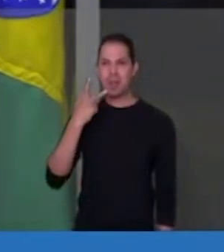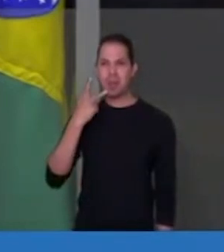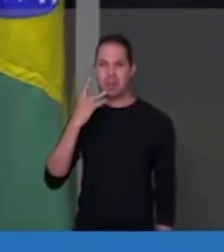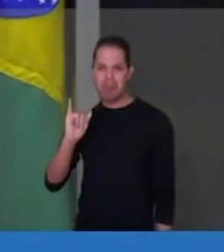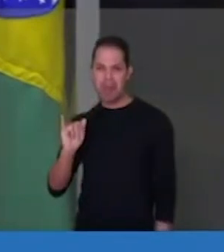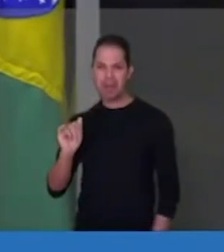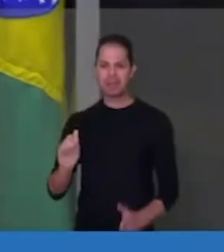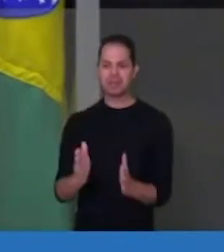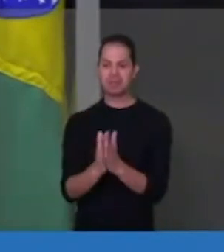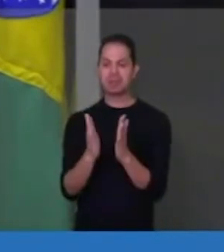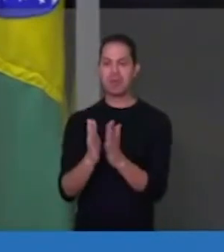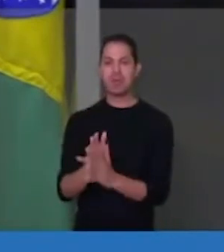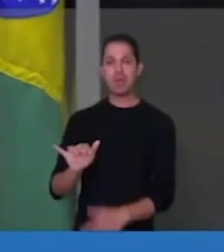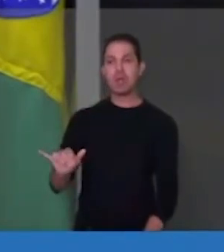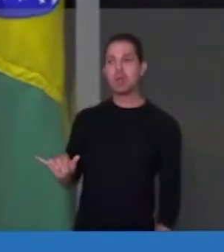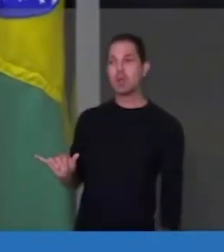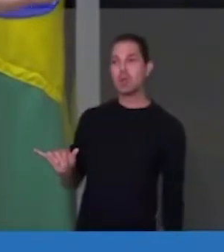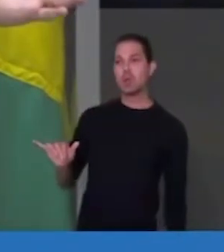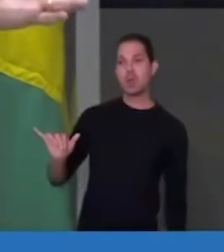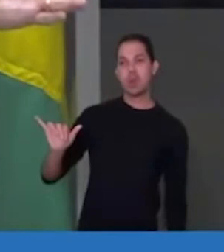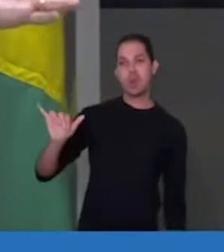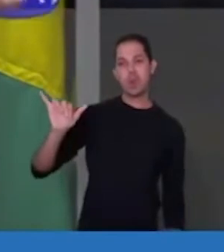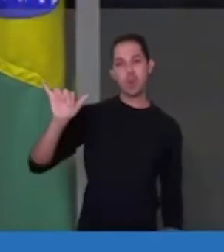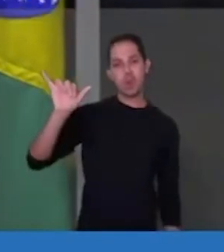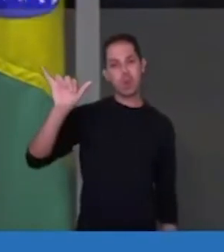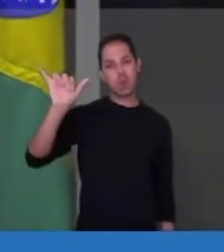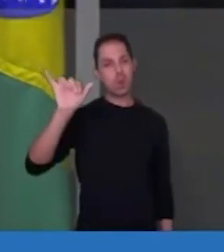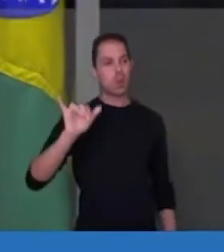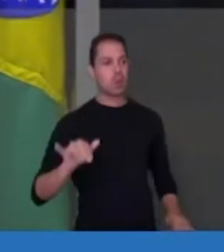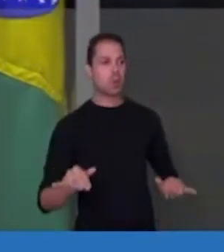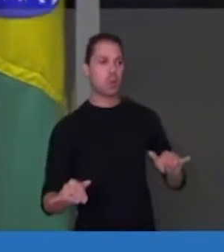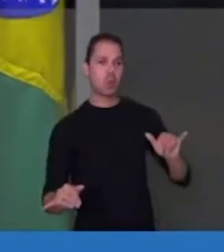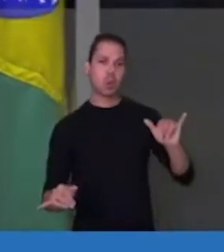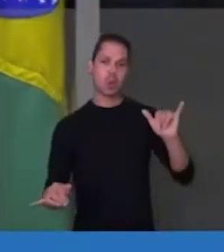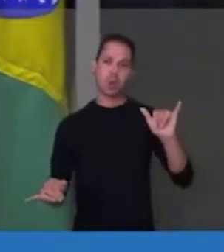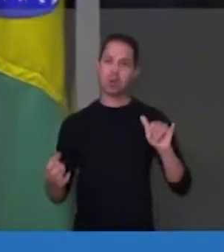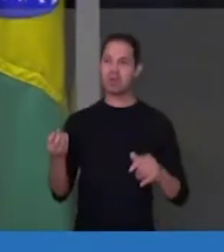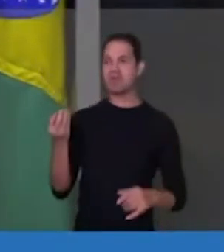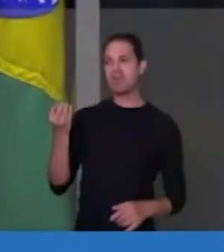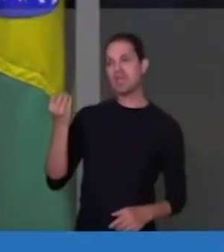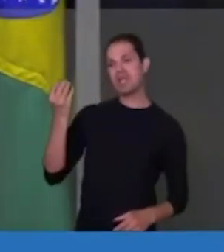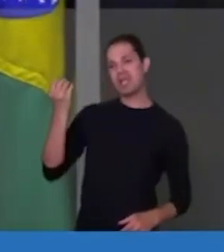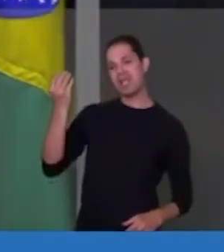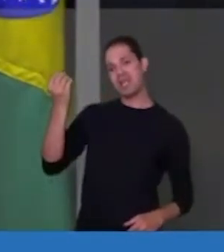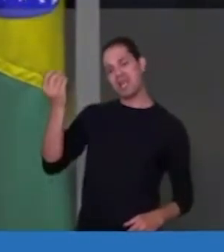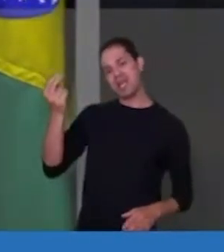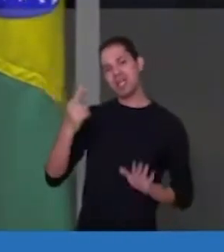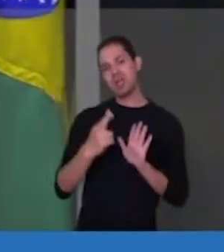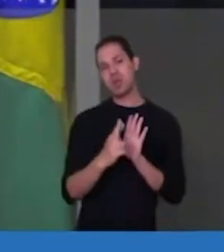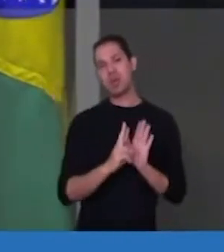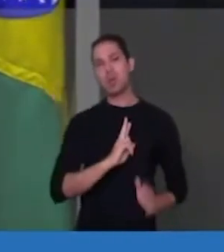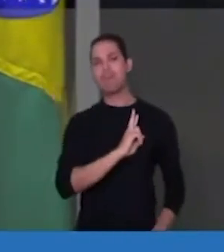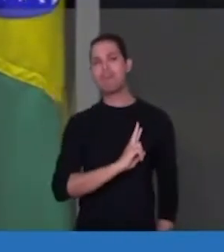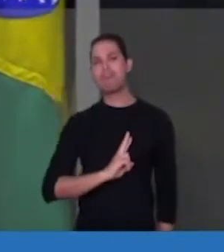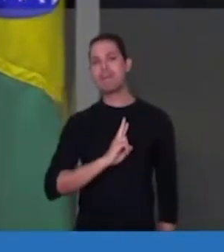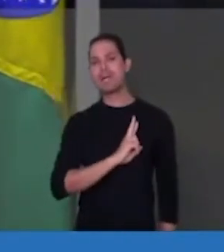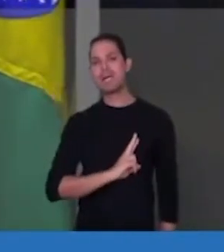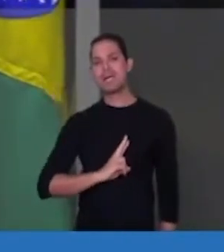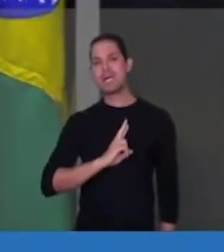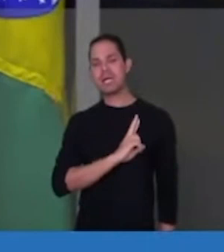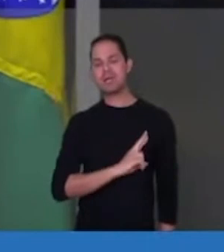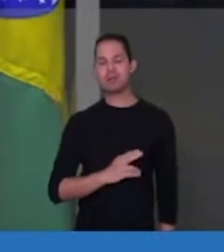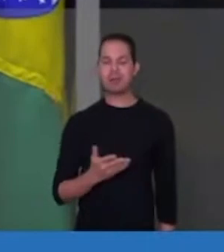de jatos pelo mundo, de lua de mel. É muito amor, mas esse amor custa extremamente caro. Eu